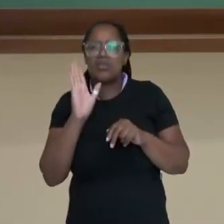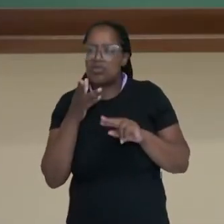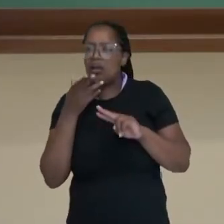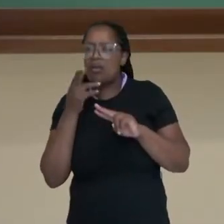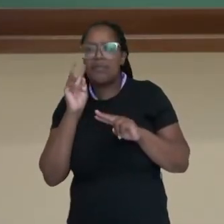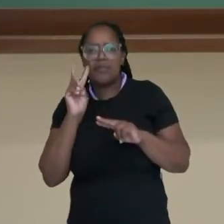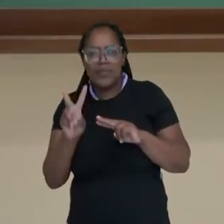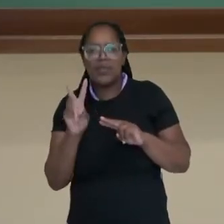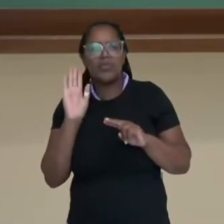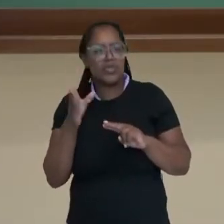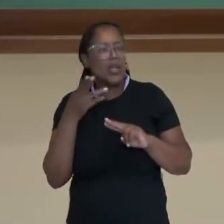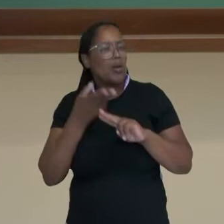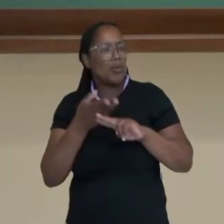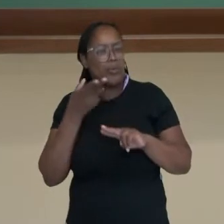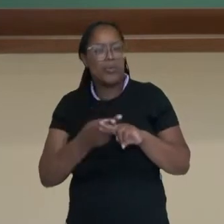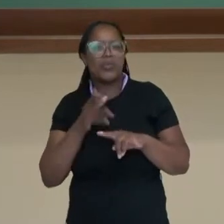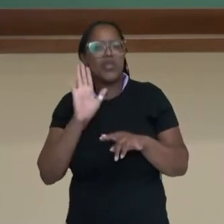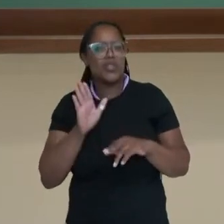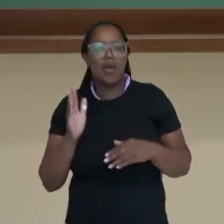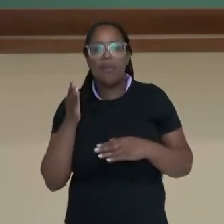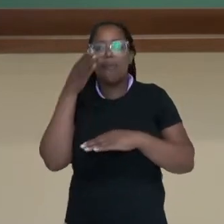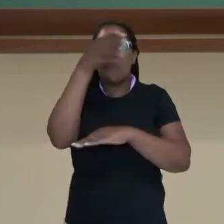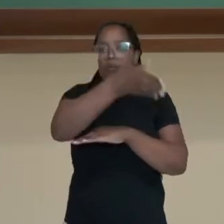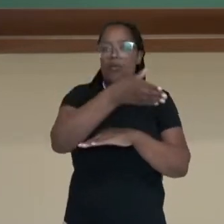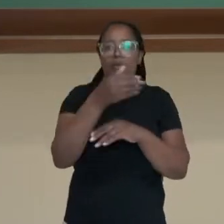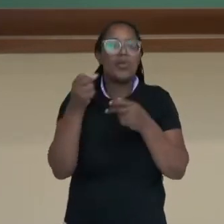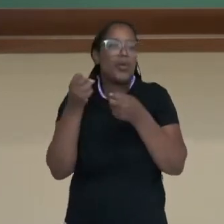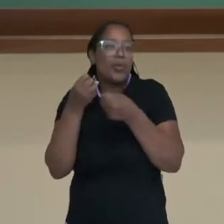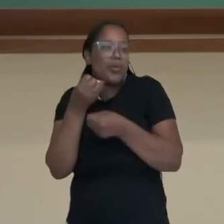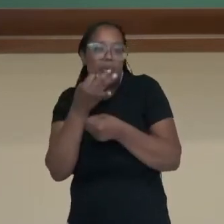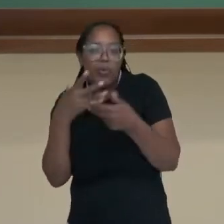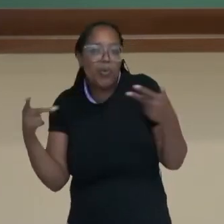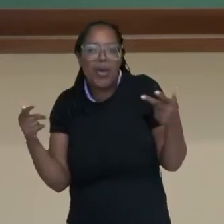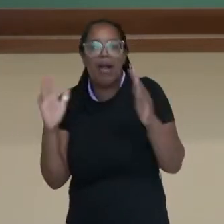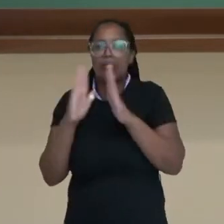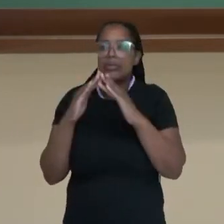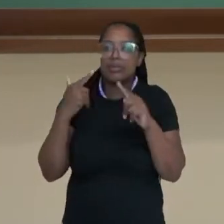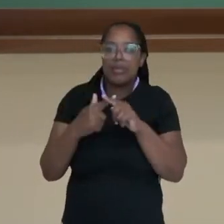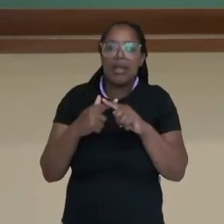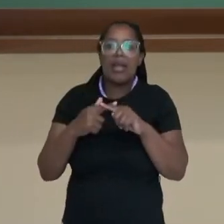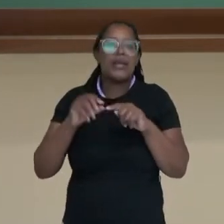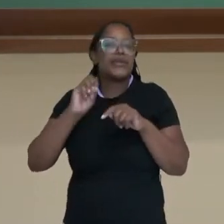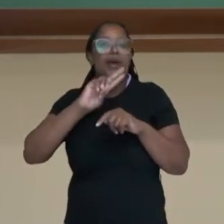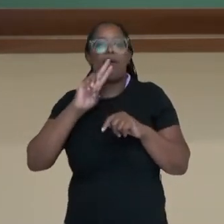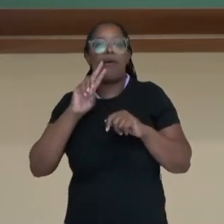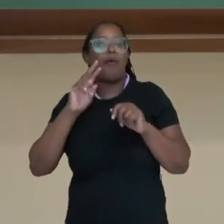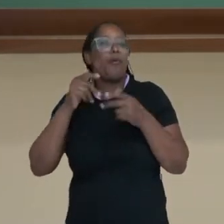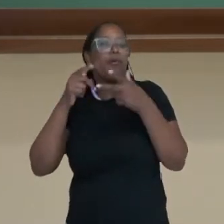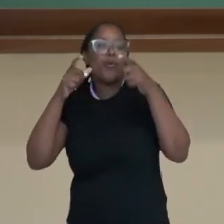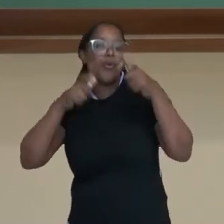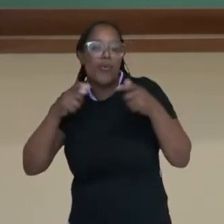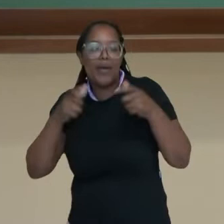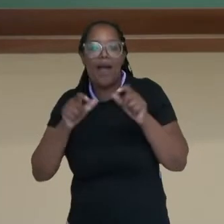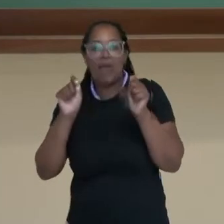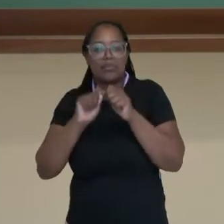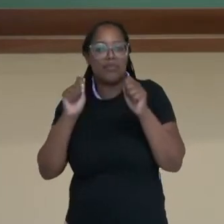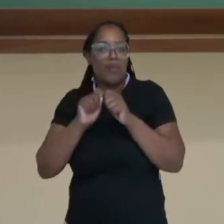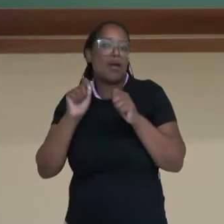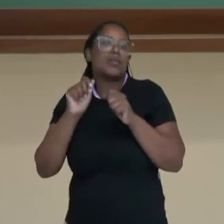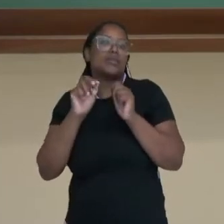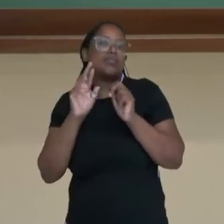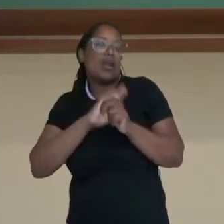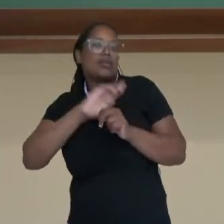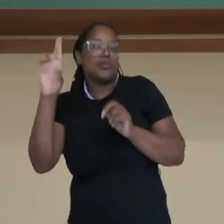inclusive, você já andou, você já foi em algum tipo de templo, terreiro ou igreja que você viu os símbolos sagrados